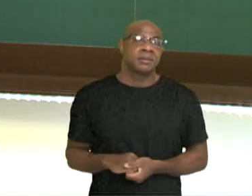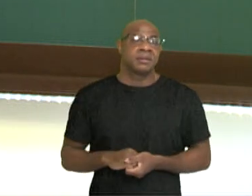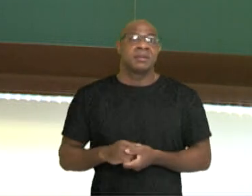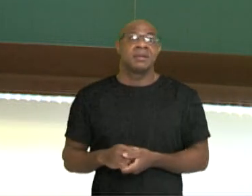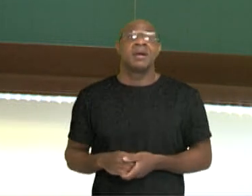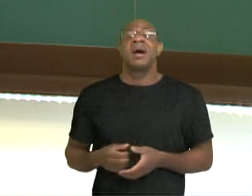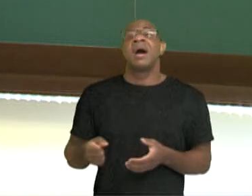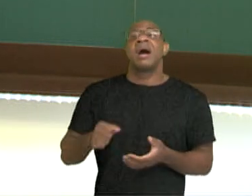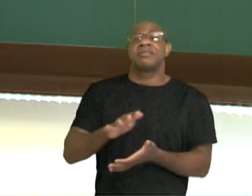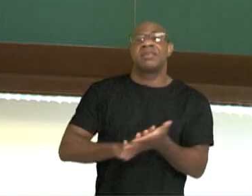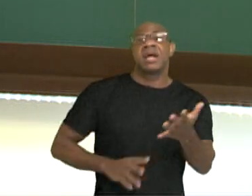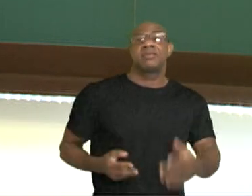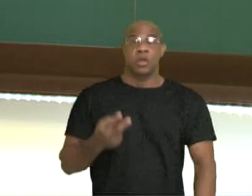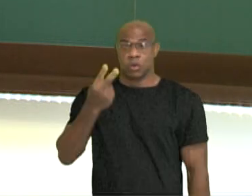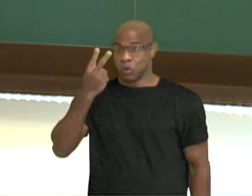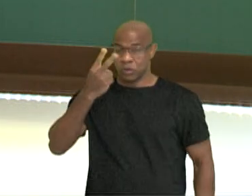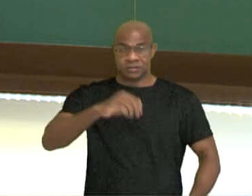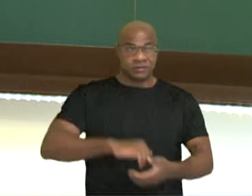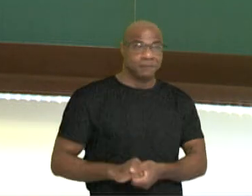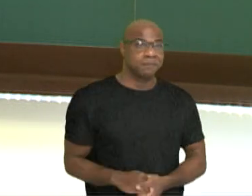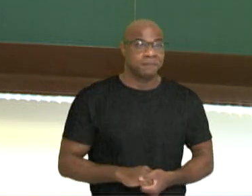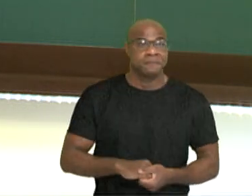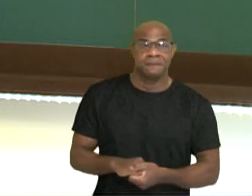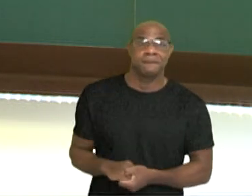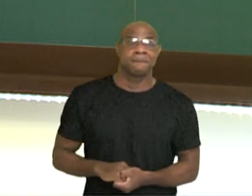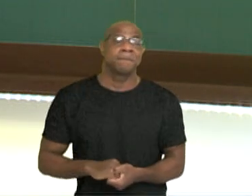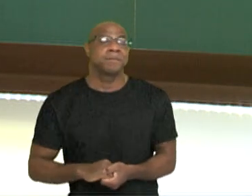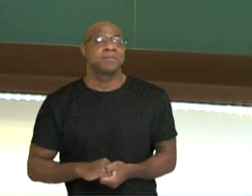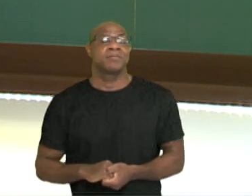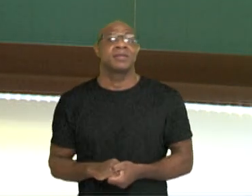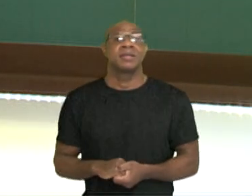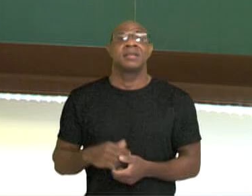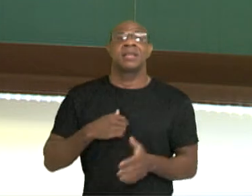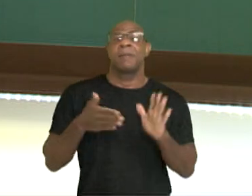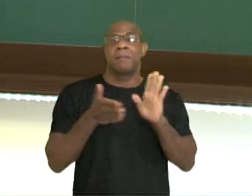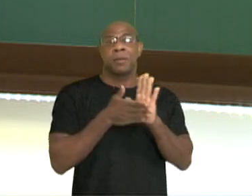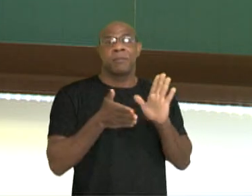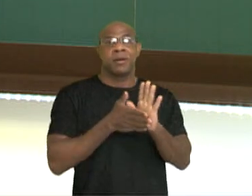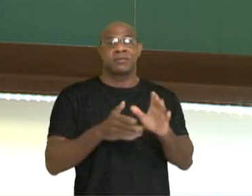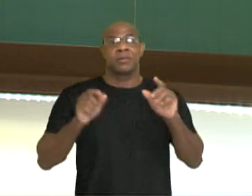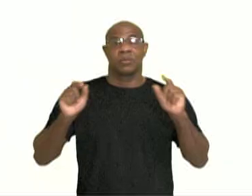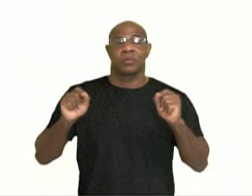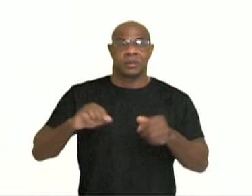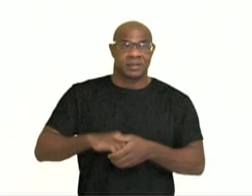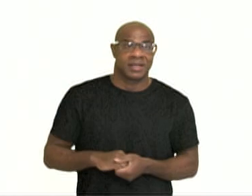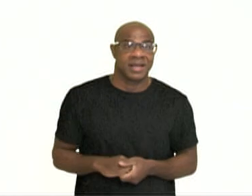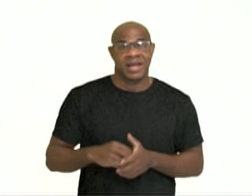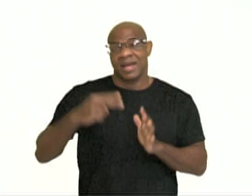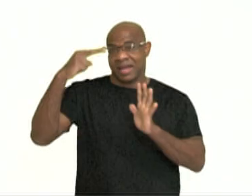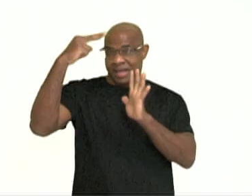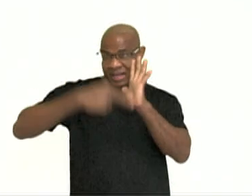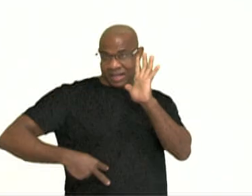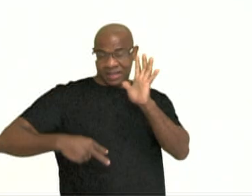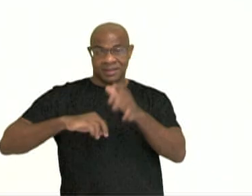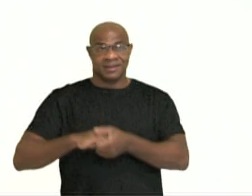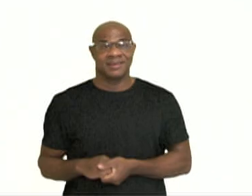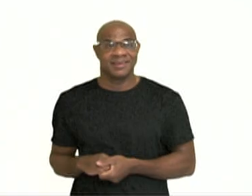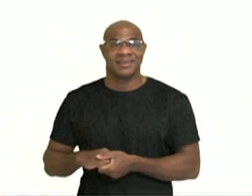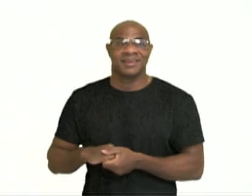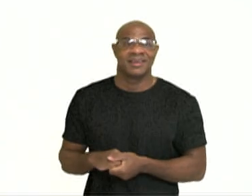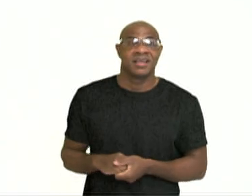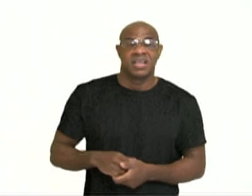Chegamos à atividade 2. E na atividade 2 eu tenho a seguinte proposta. Releia. Aqueles